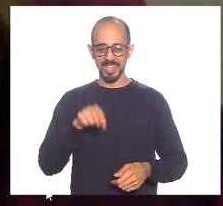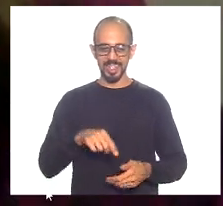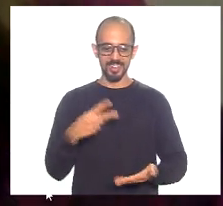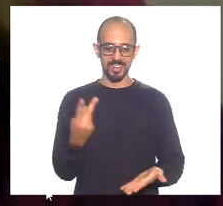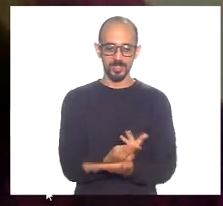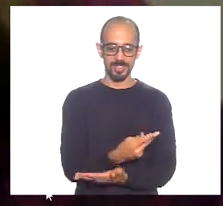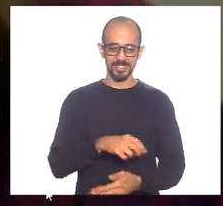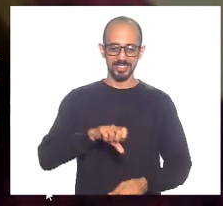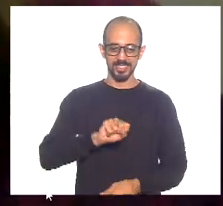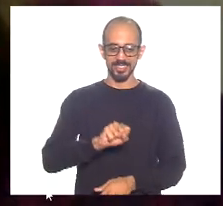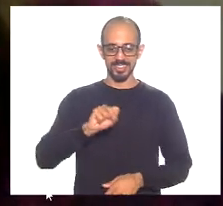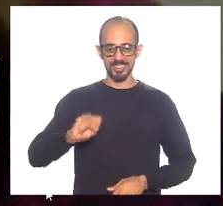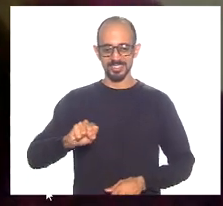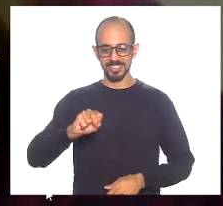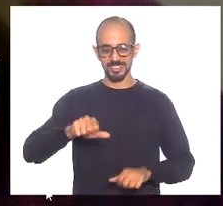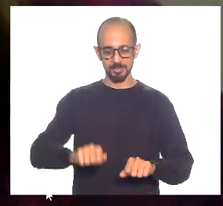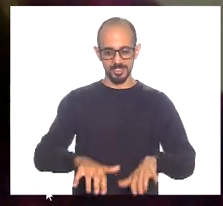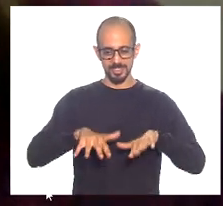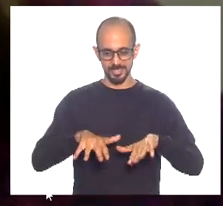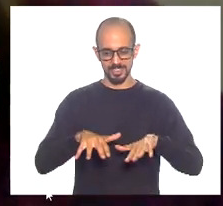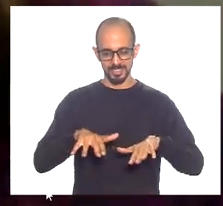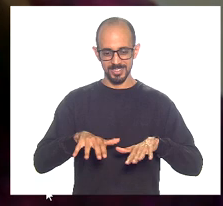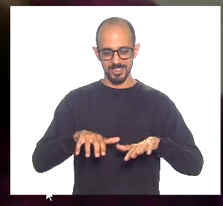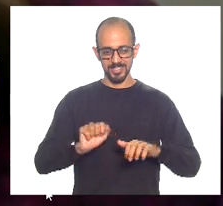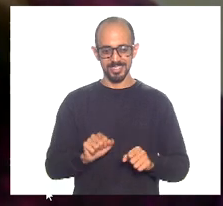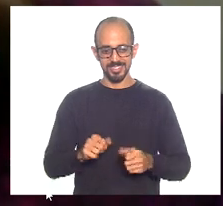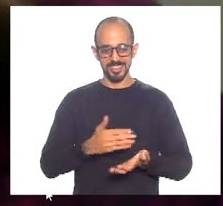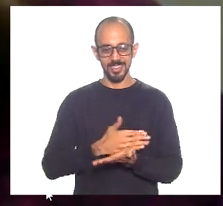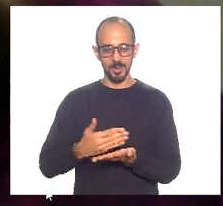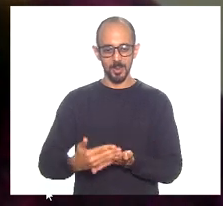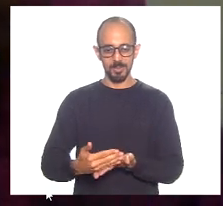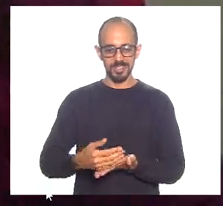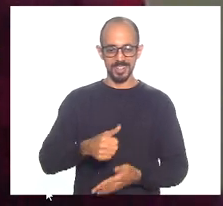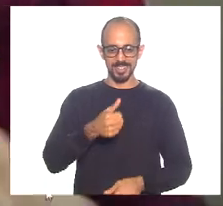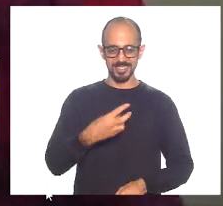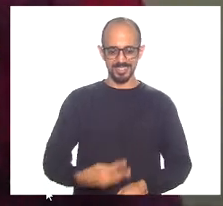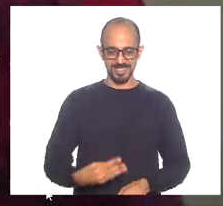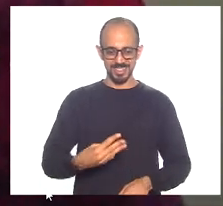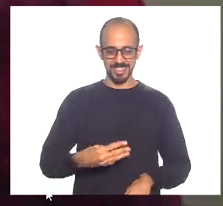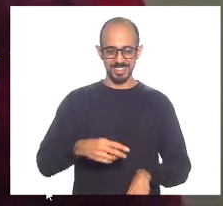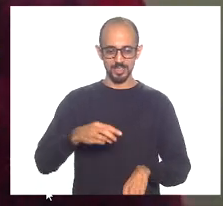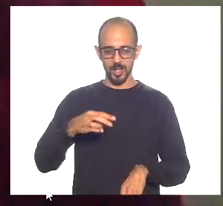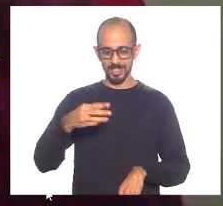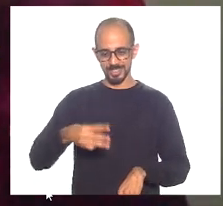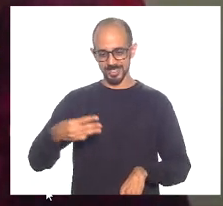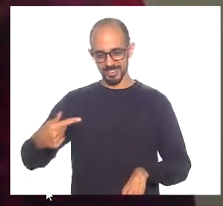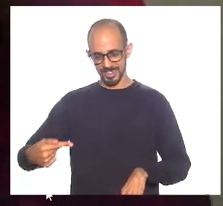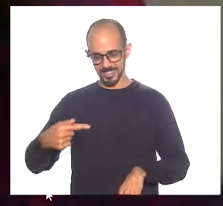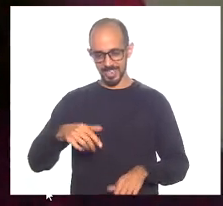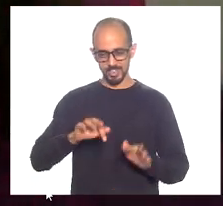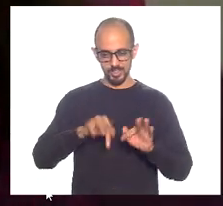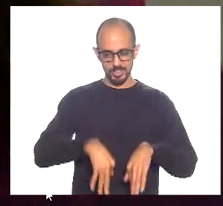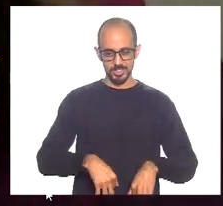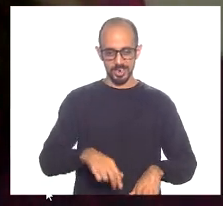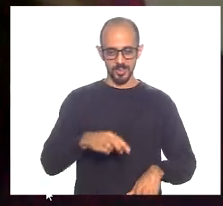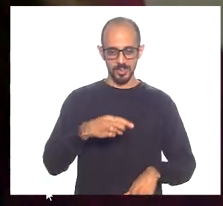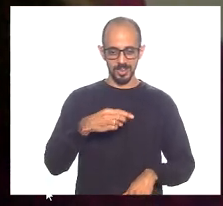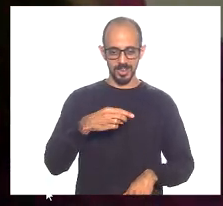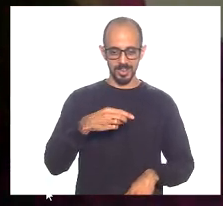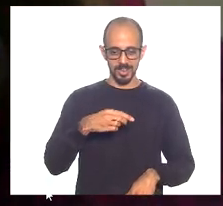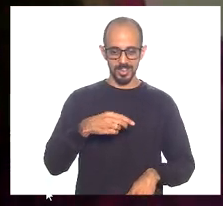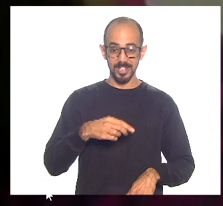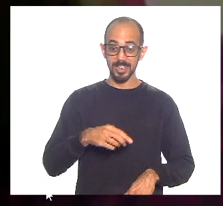na 88ª sessão extraordinária, que iniciada às 13 horas e 37 minutos, encerrou-se às...